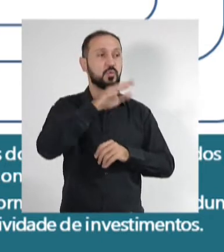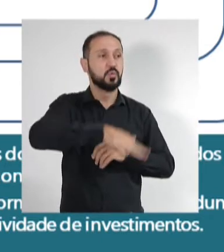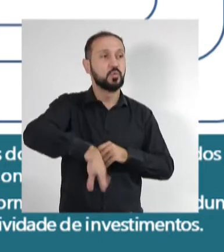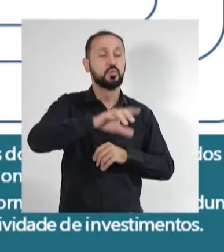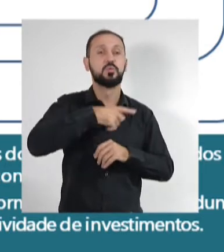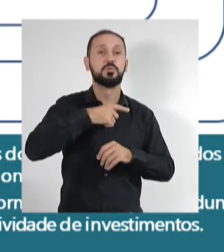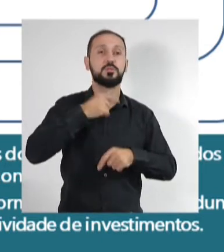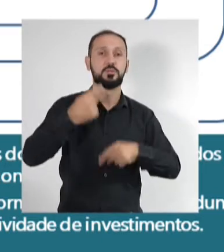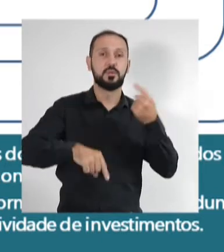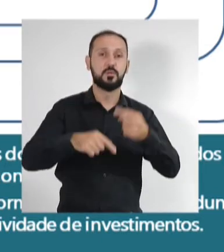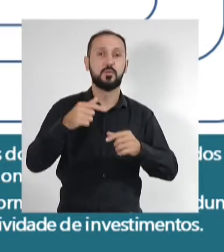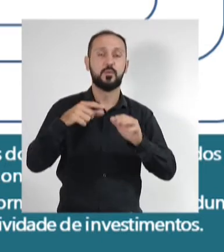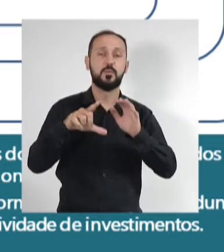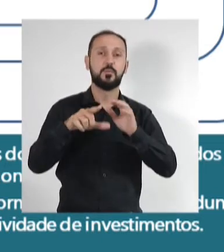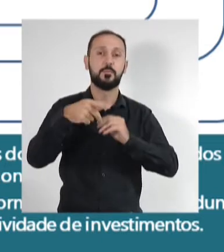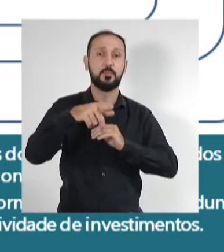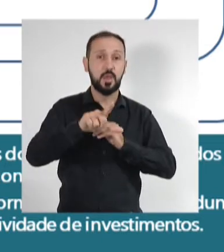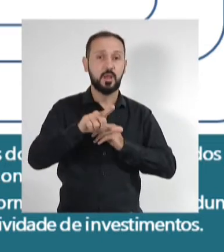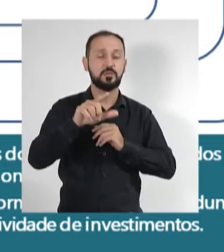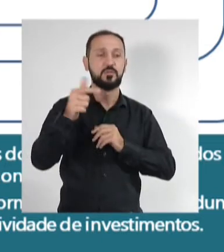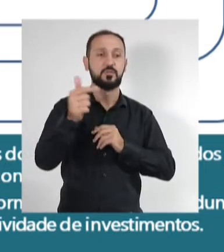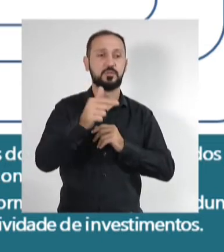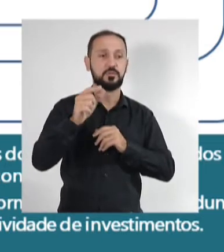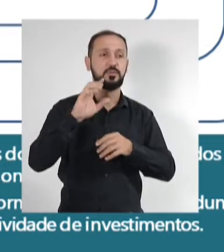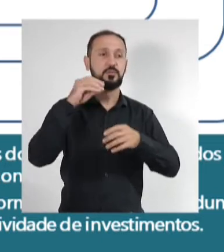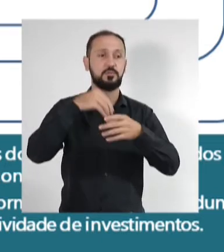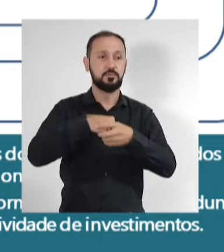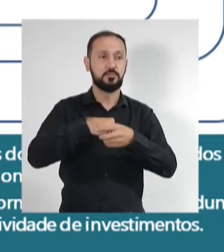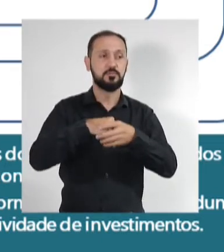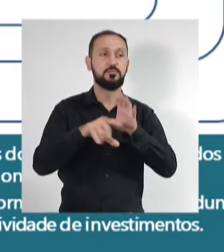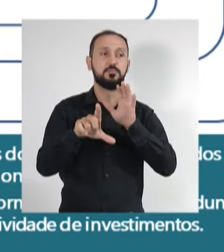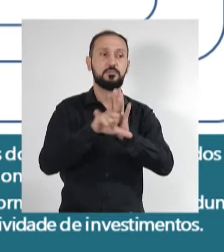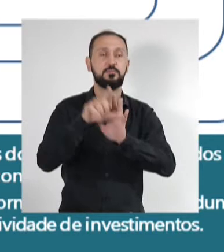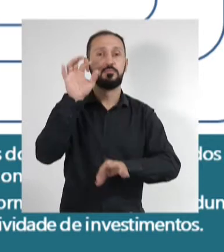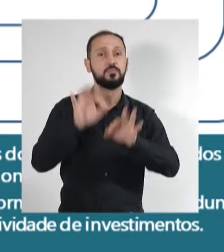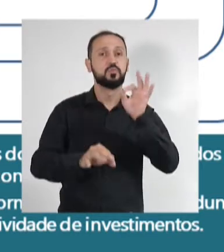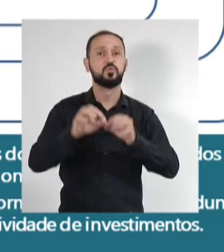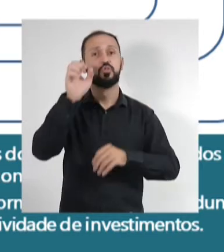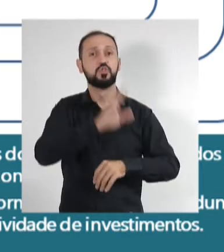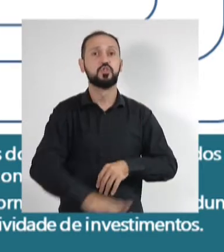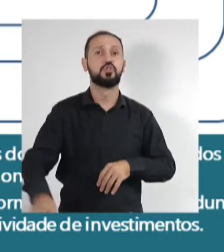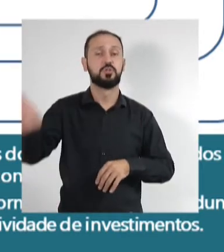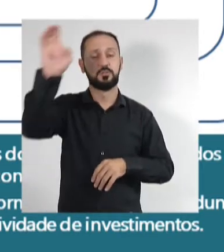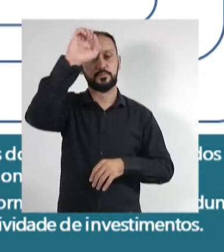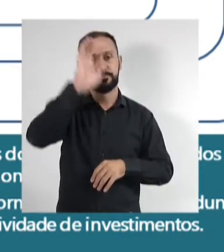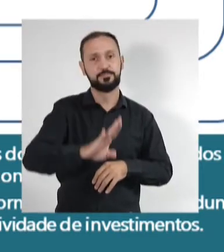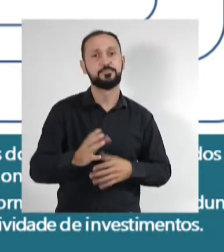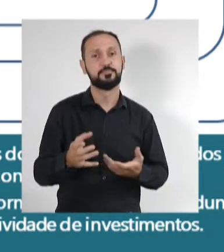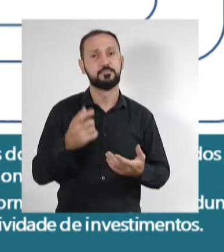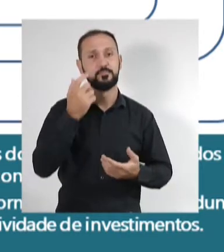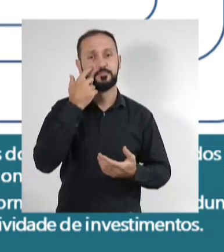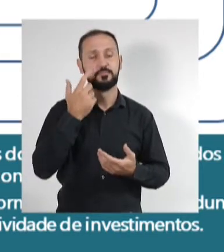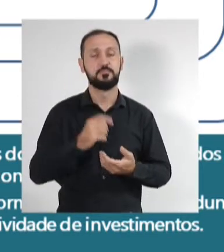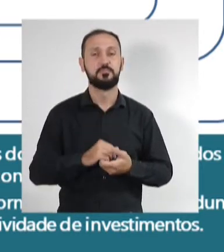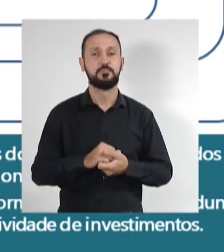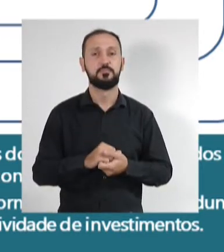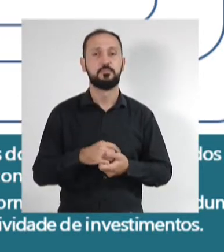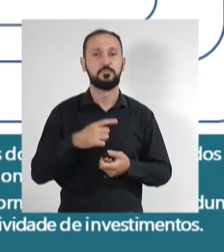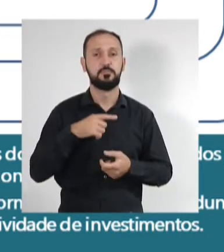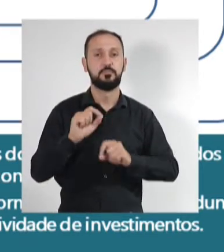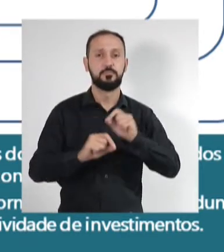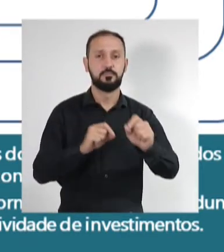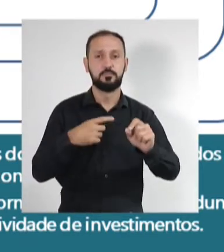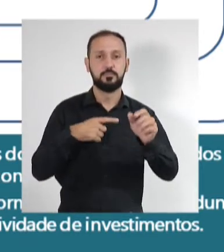está trazendo o PL 29 já está contemplado no próprio ordenamento jurídico brasileiro. O que a gente vê, naquele momento que